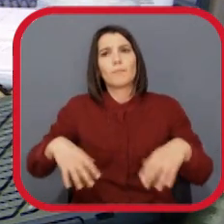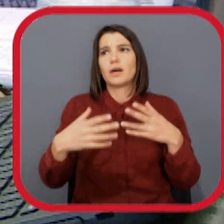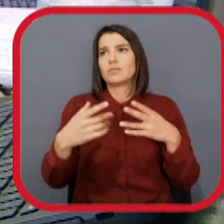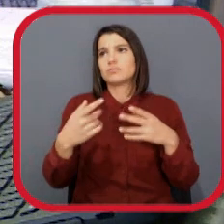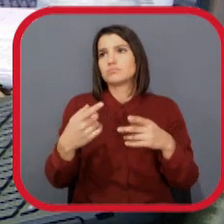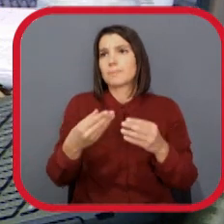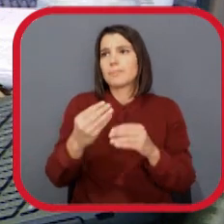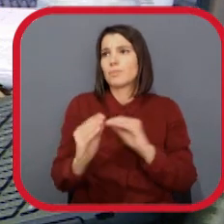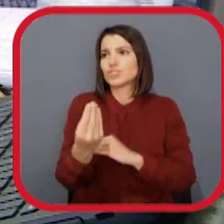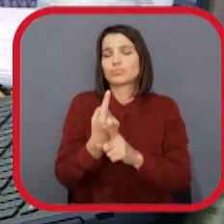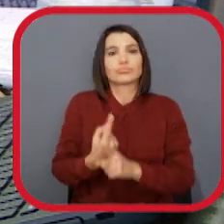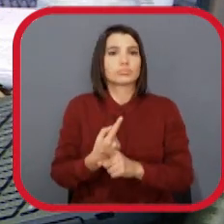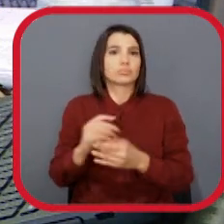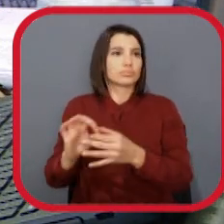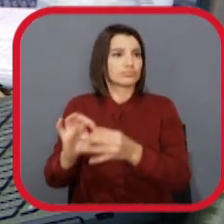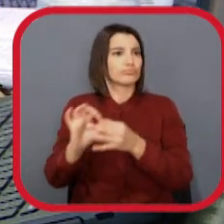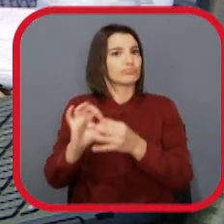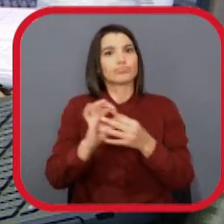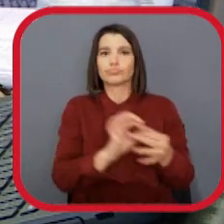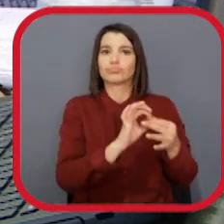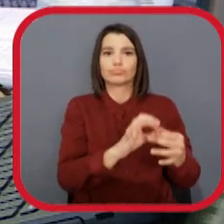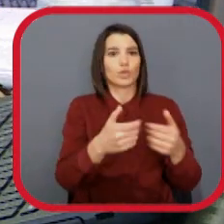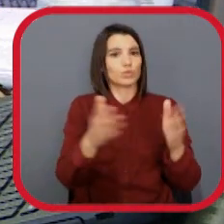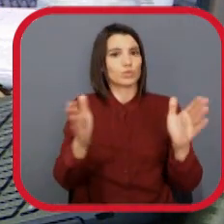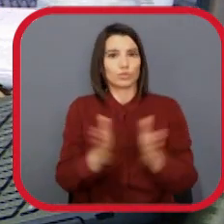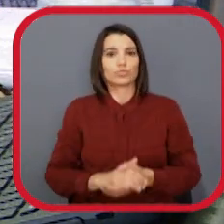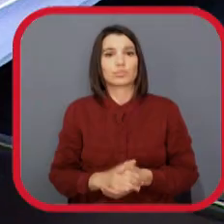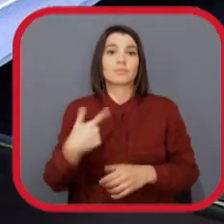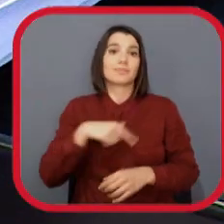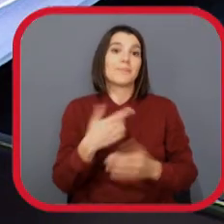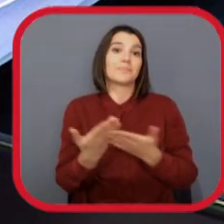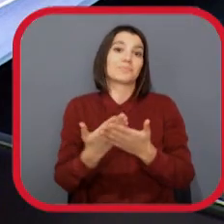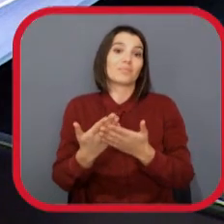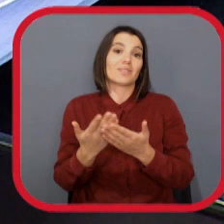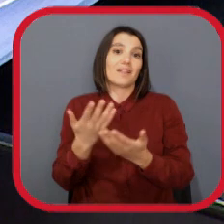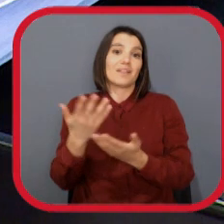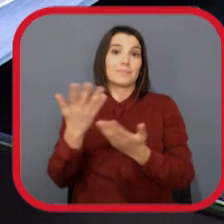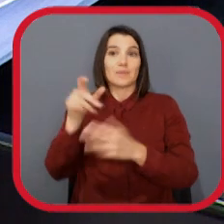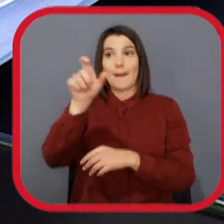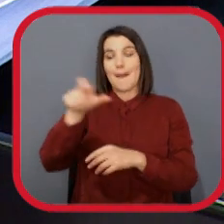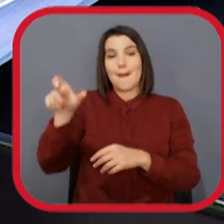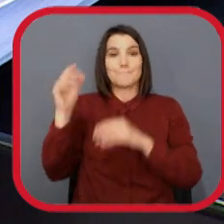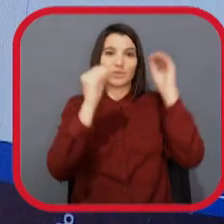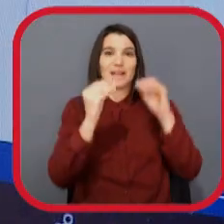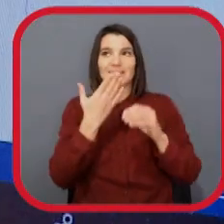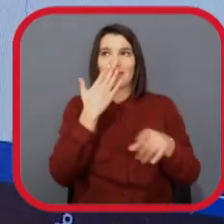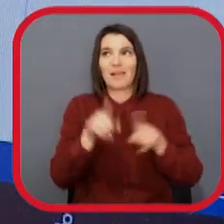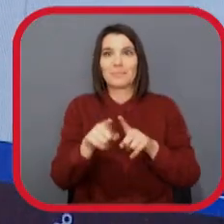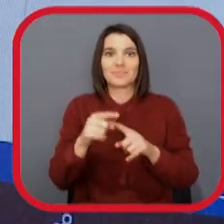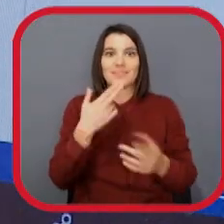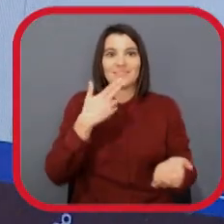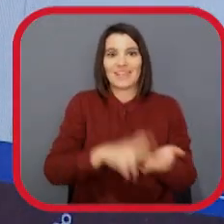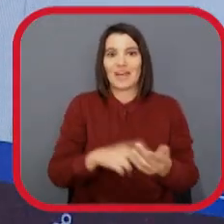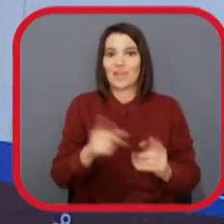guarda-roupa, adereços, essa parte toda, estamos ligados a todos. Nós tratamos os personagens como